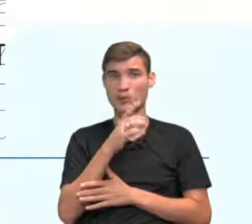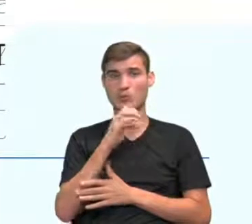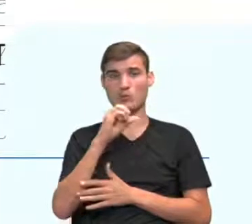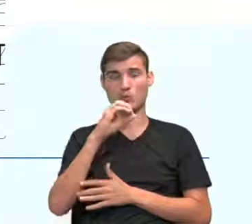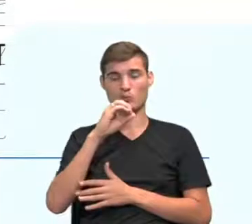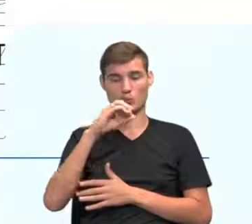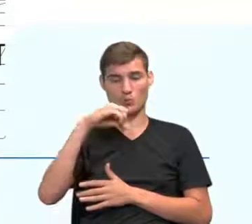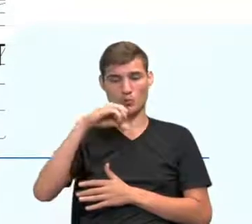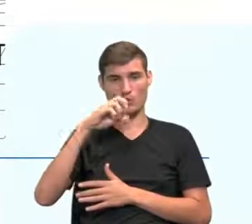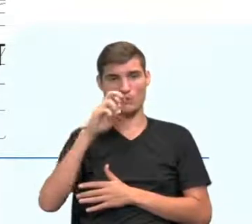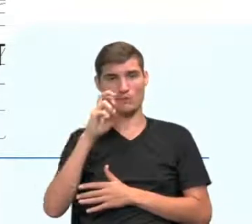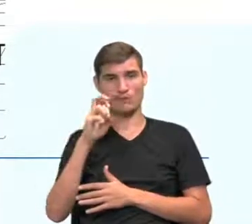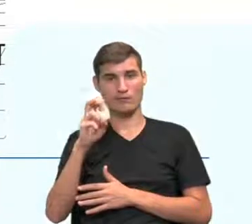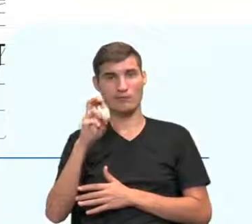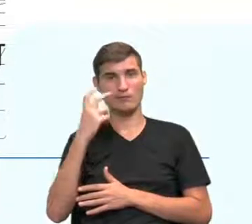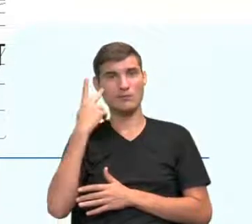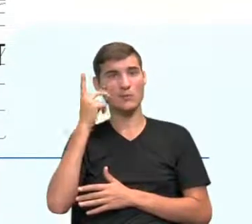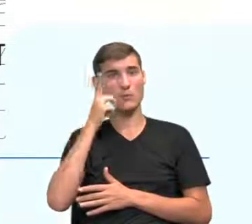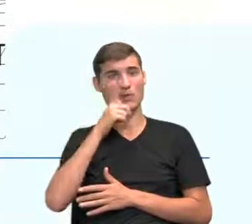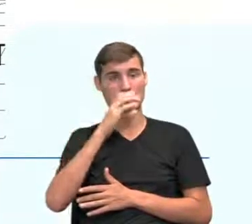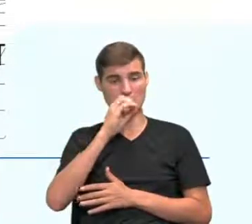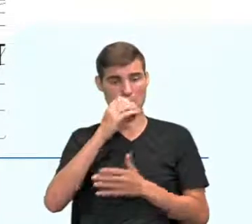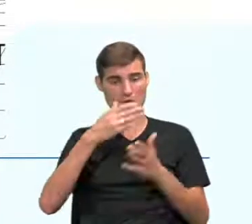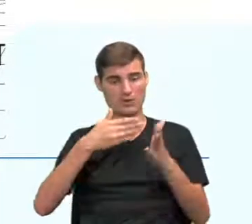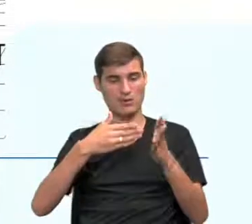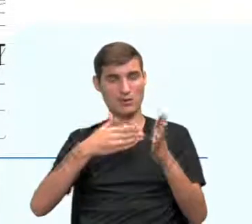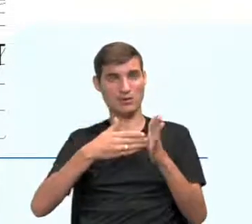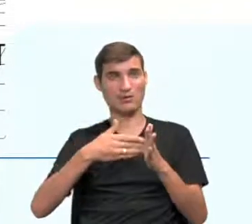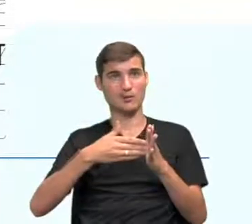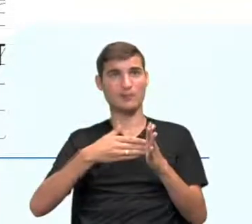4.095, na verdade. Você vai ter de 0